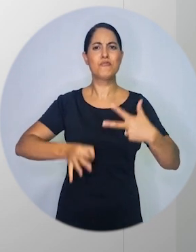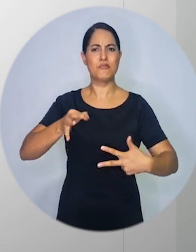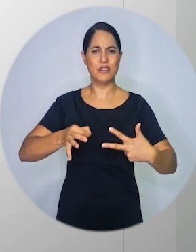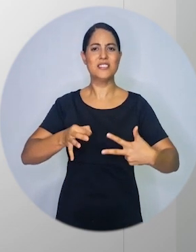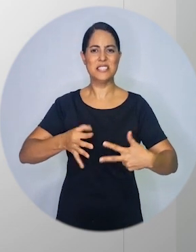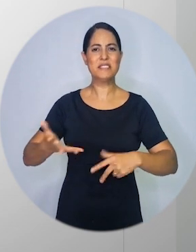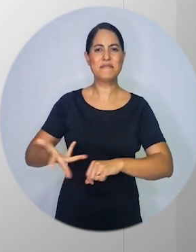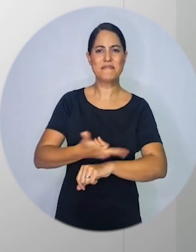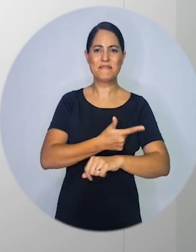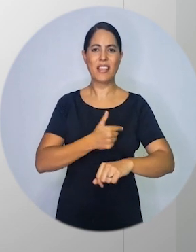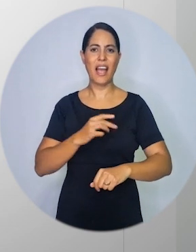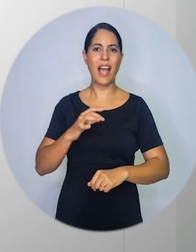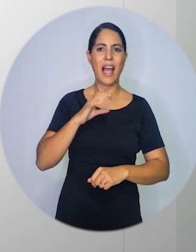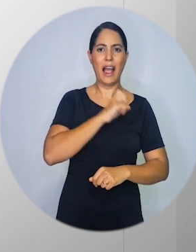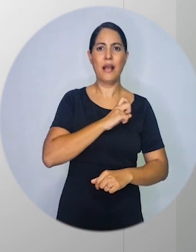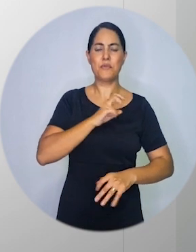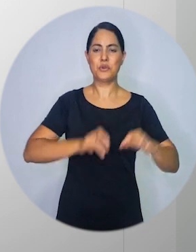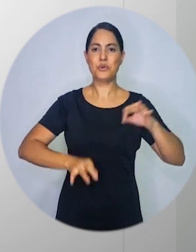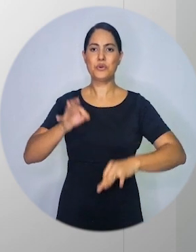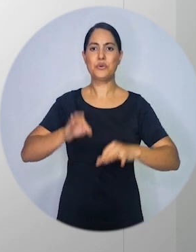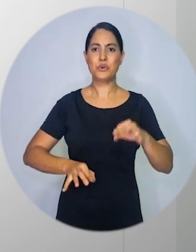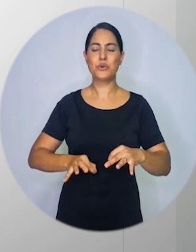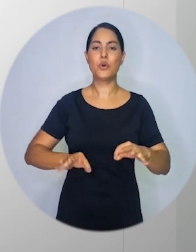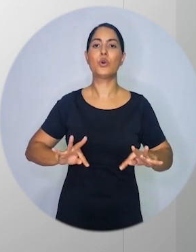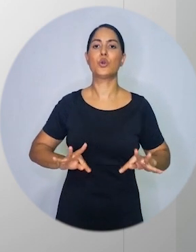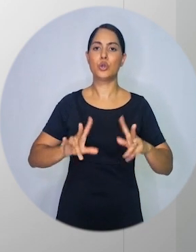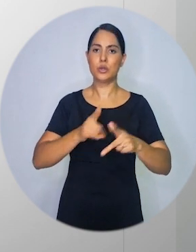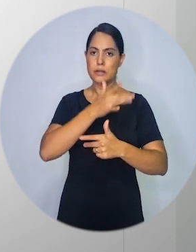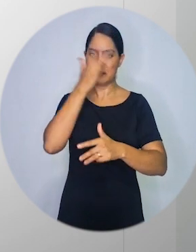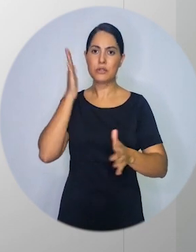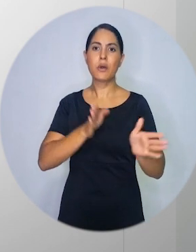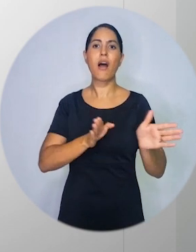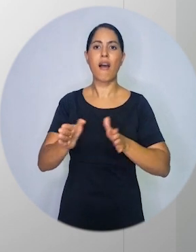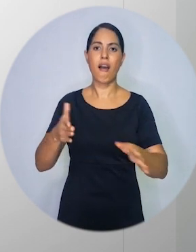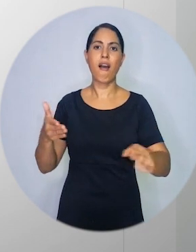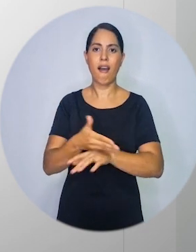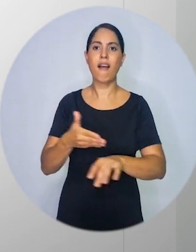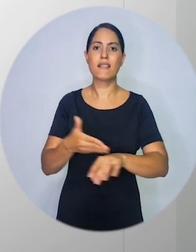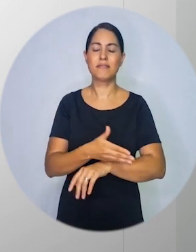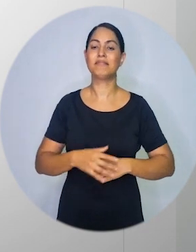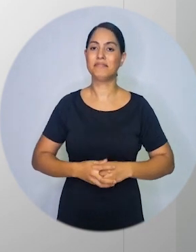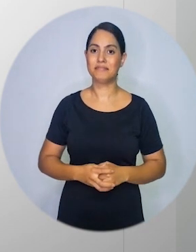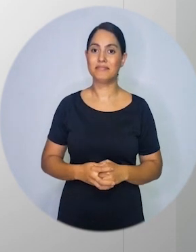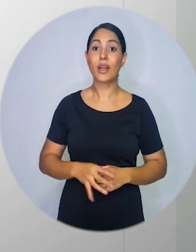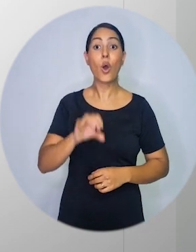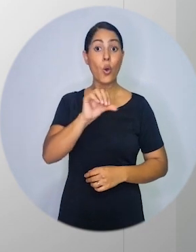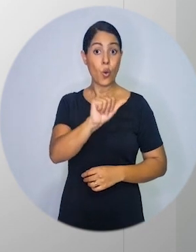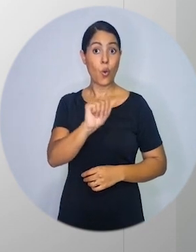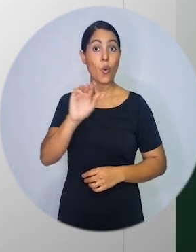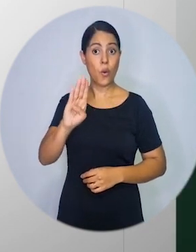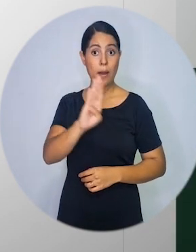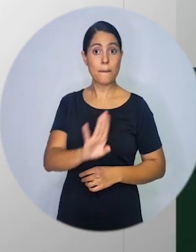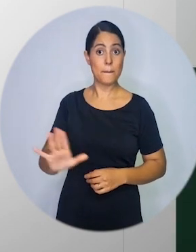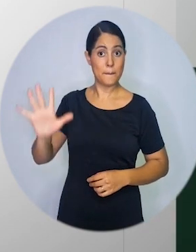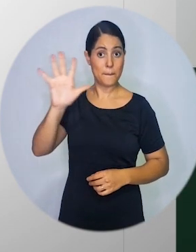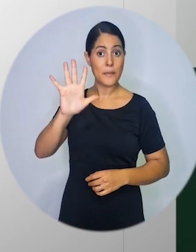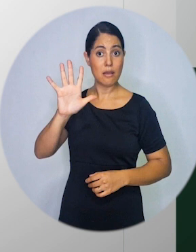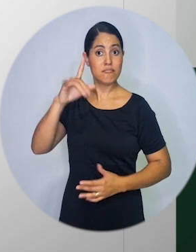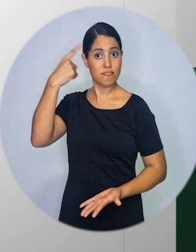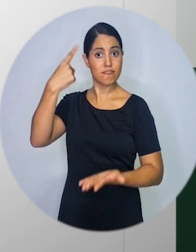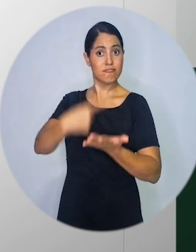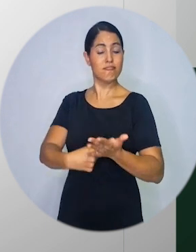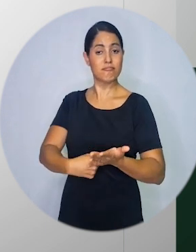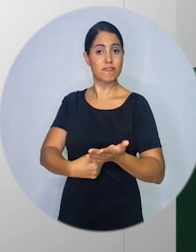de um sistema de justiça mais célere, eficiente, justo e acessível para todos os brasileiros. A OAB Nacional